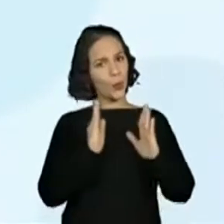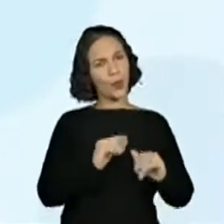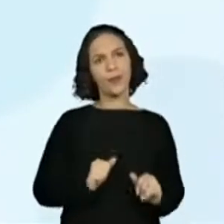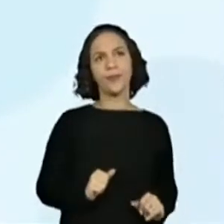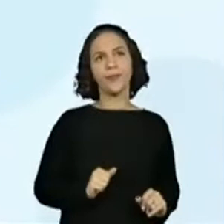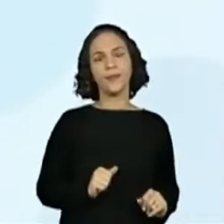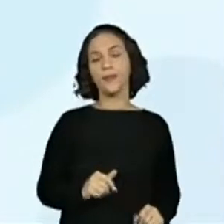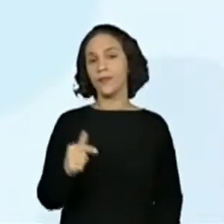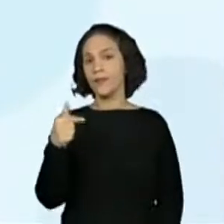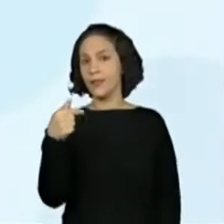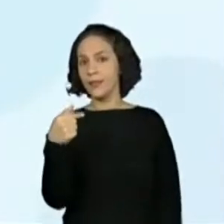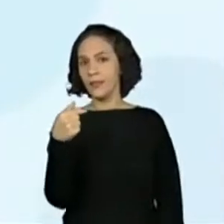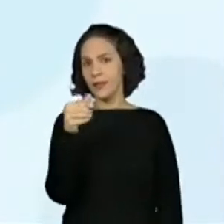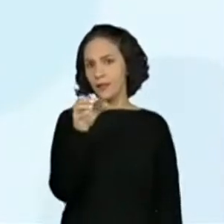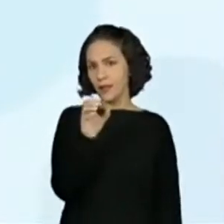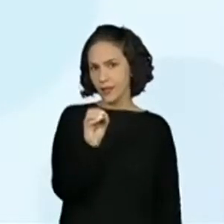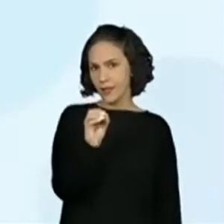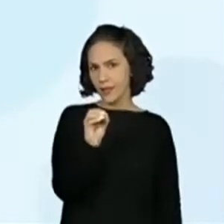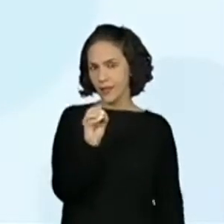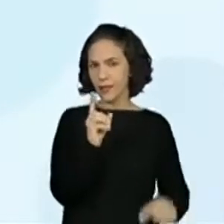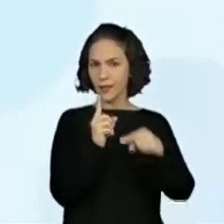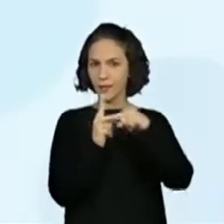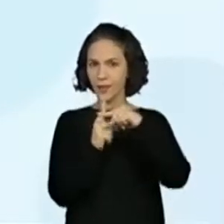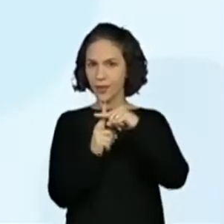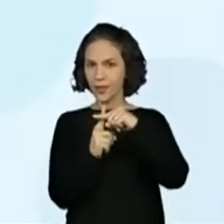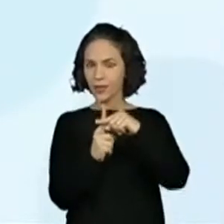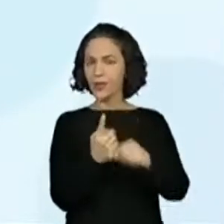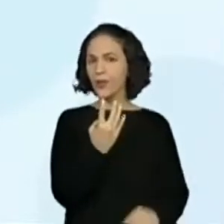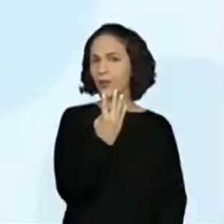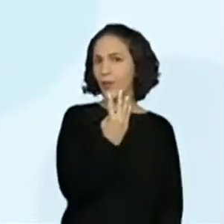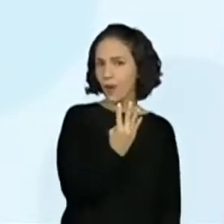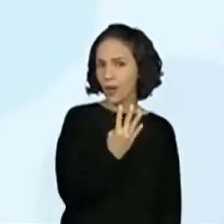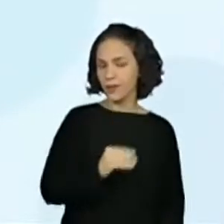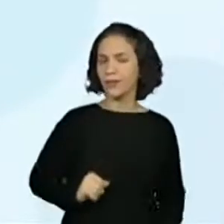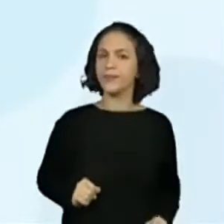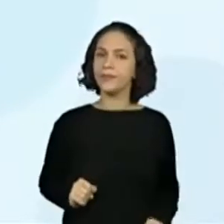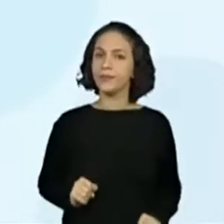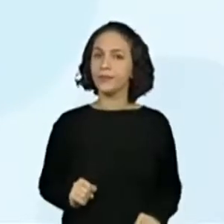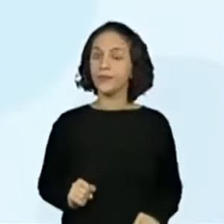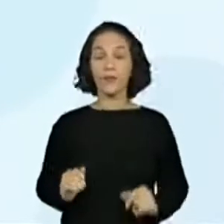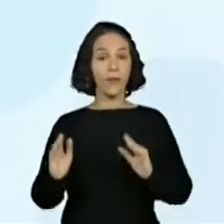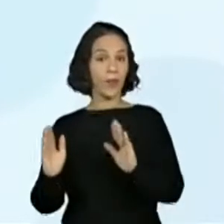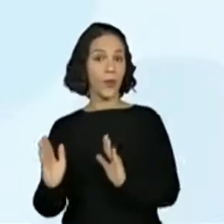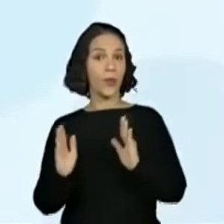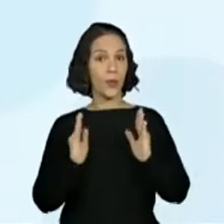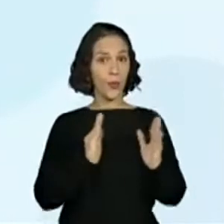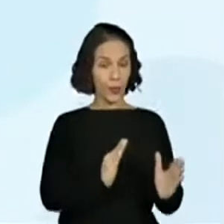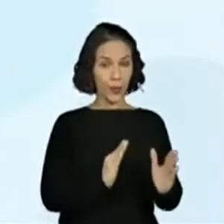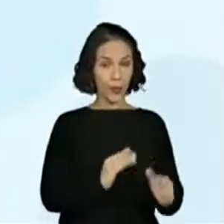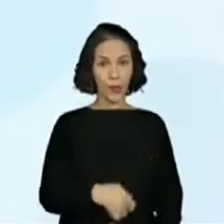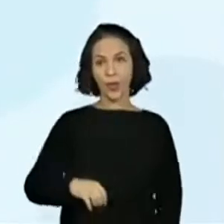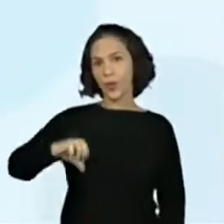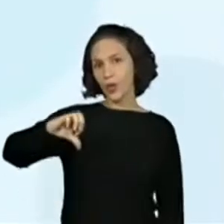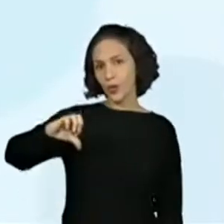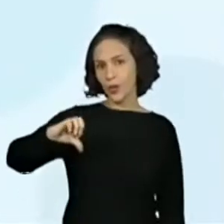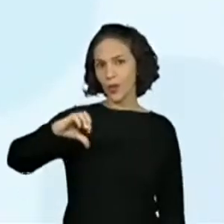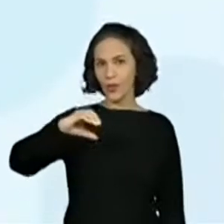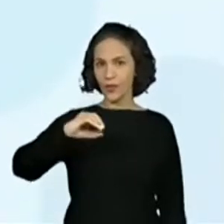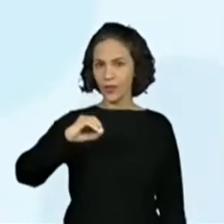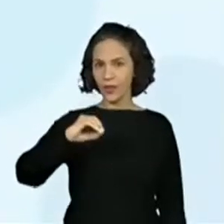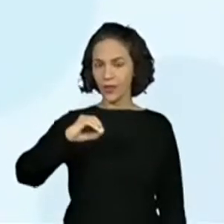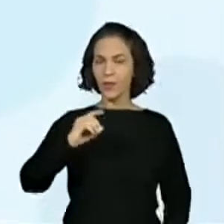é o mesmo que o 70 mais 4. E que o 99 é o mesmo que